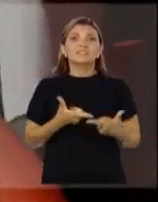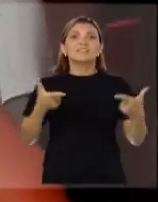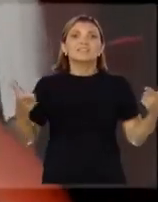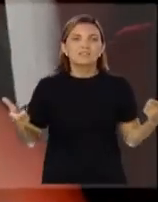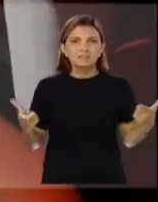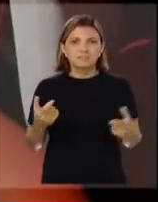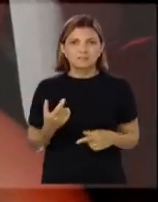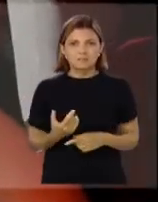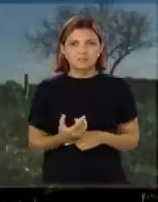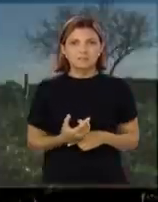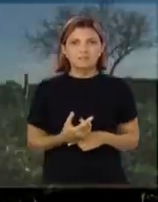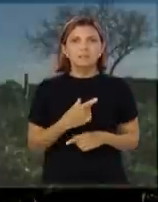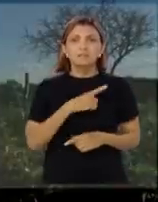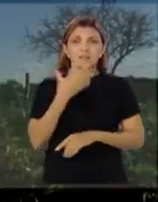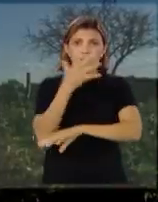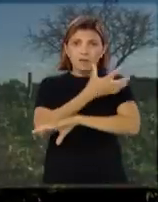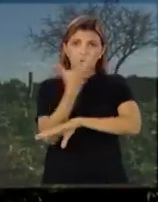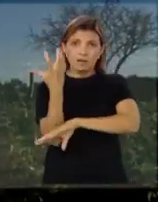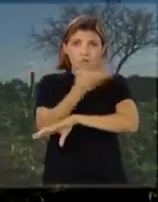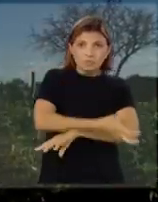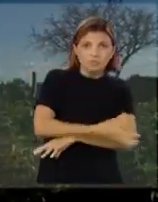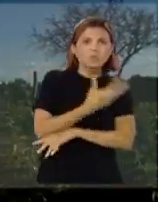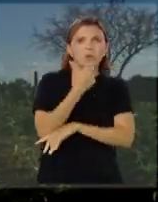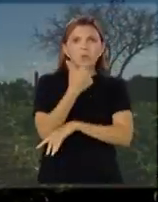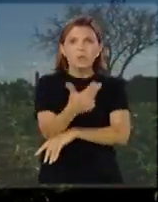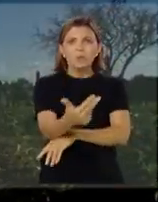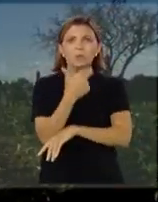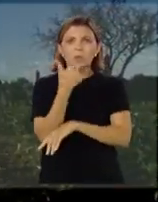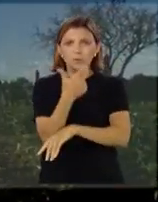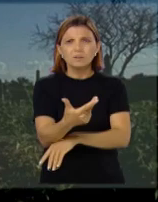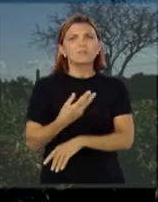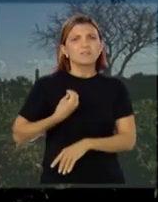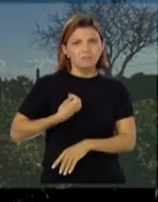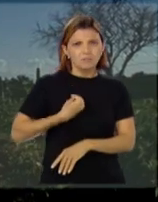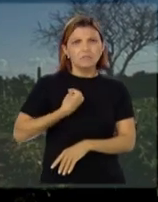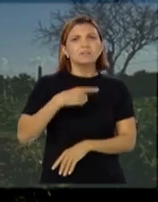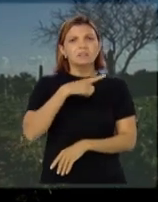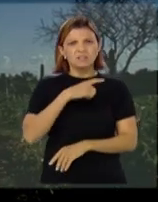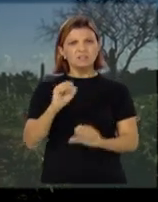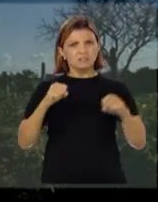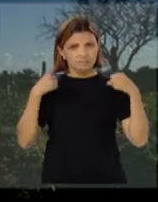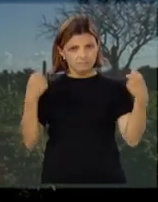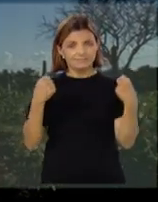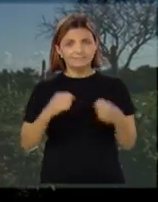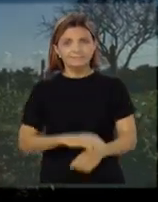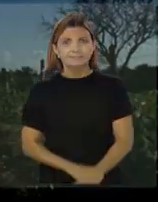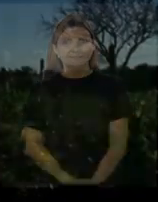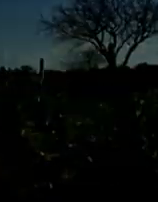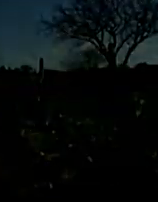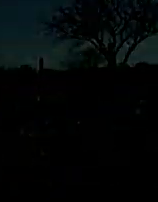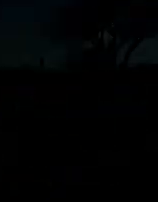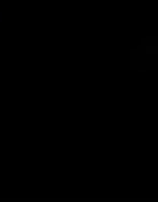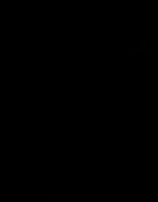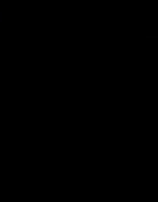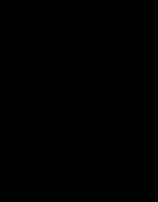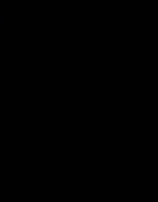tem sempre quem se importe. Caatinga também tem couro, um ao outro dá suporte.